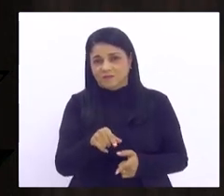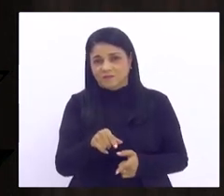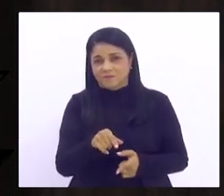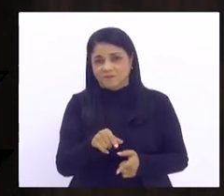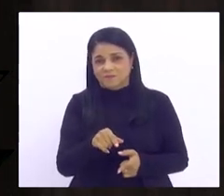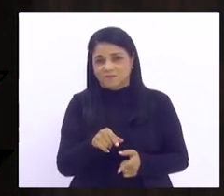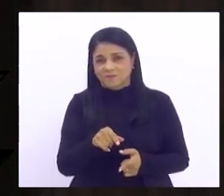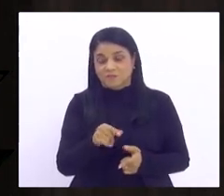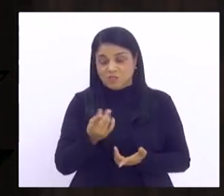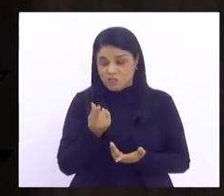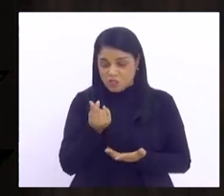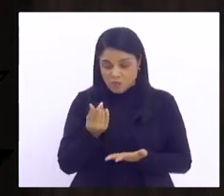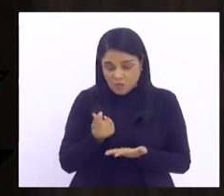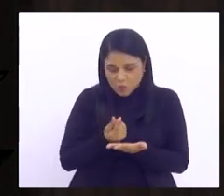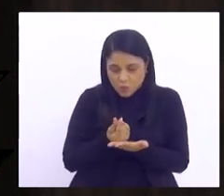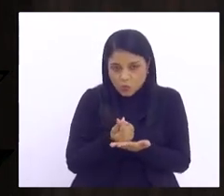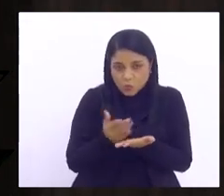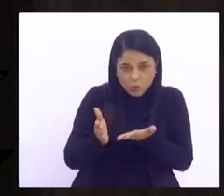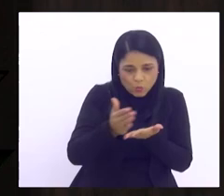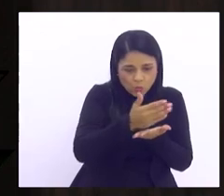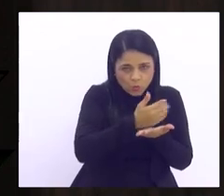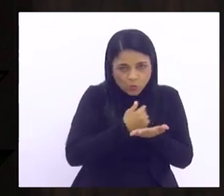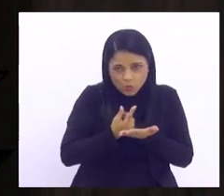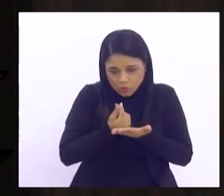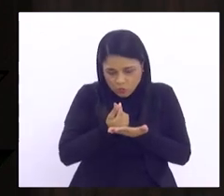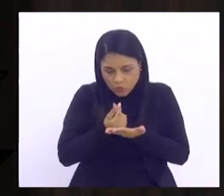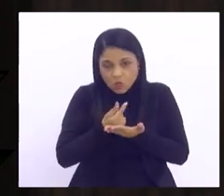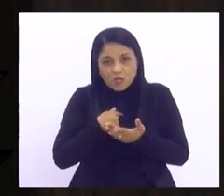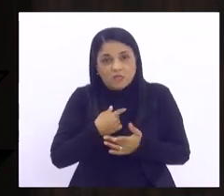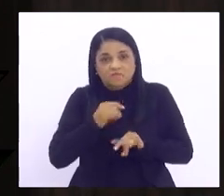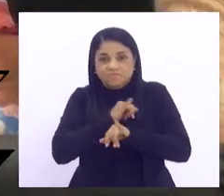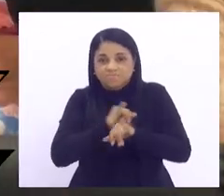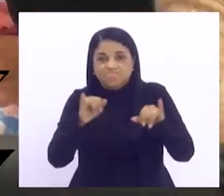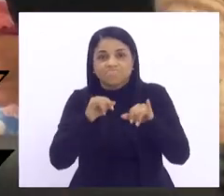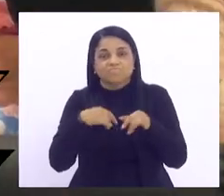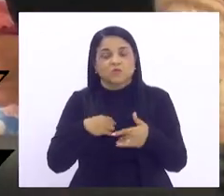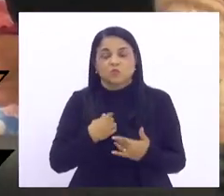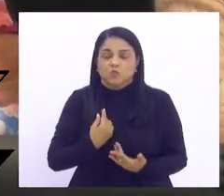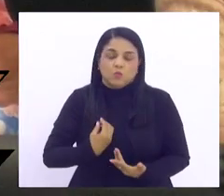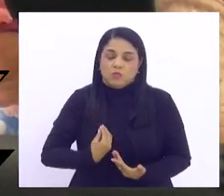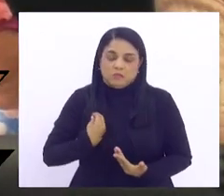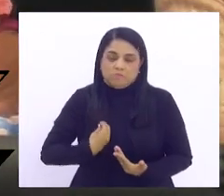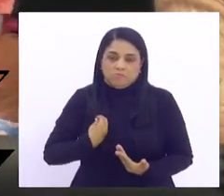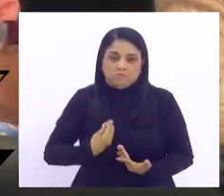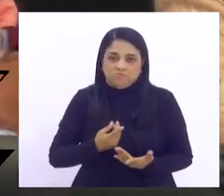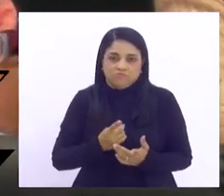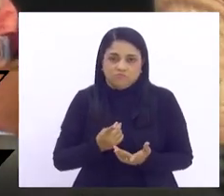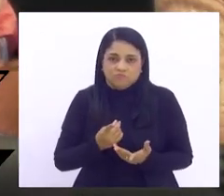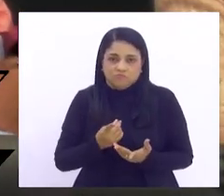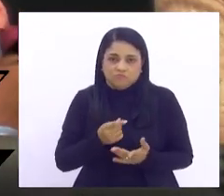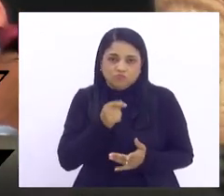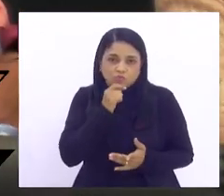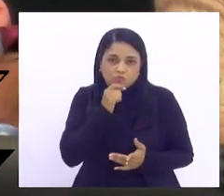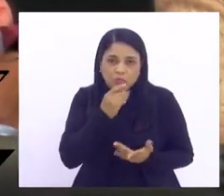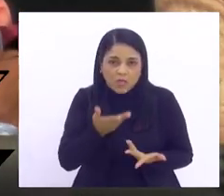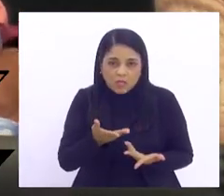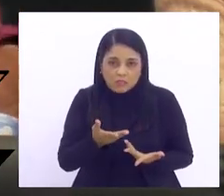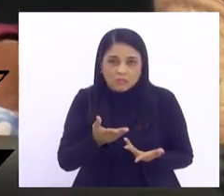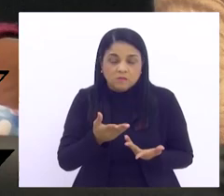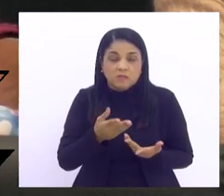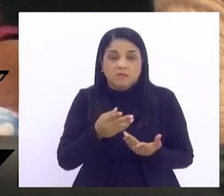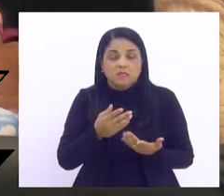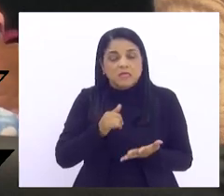hiperinflacionando números, dizendo coisas que não existem para tentar enganar a sociedade que é majoritariamente